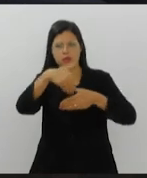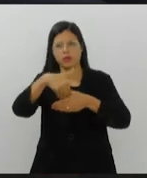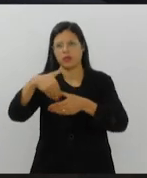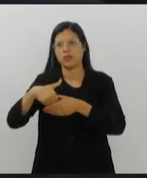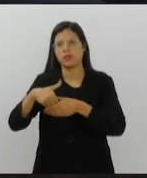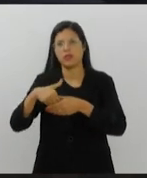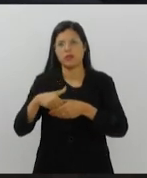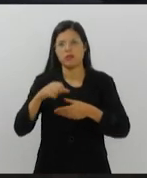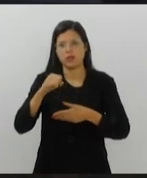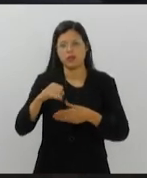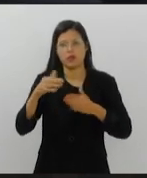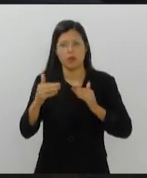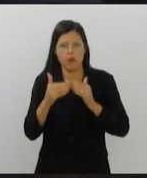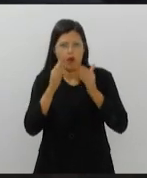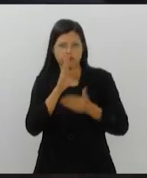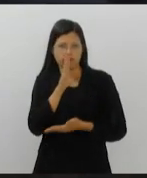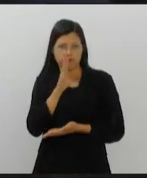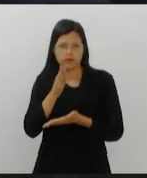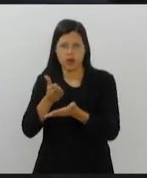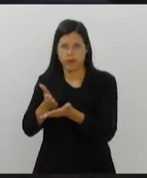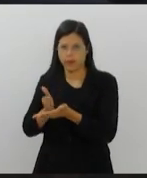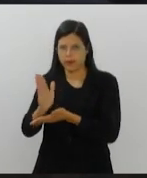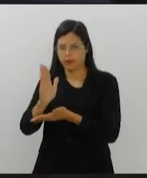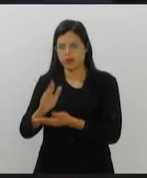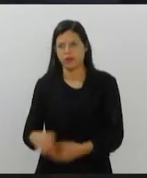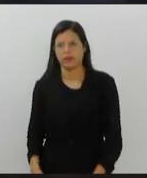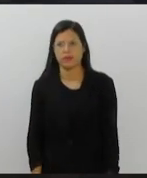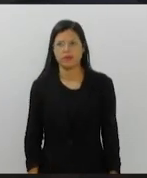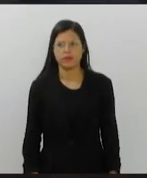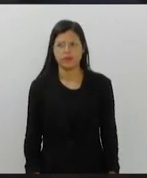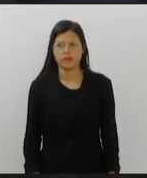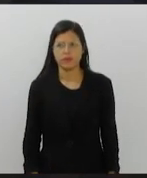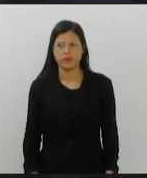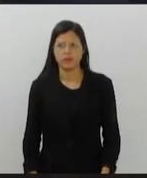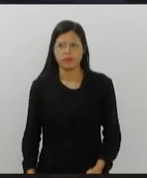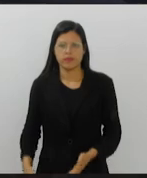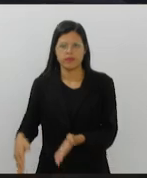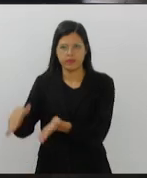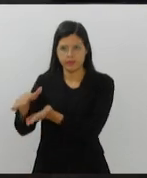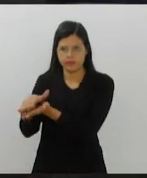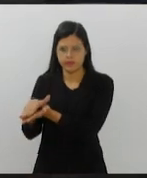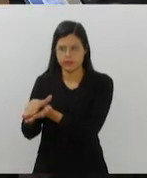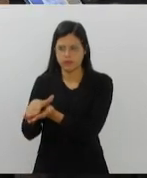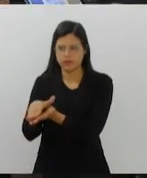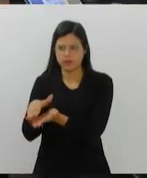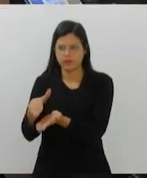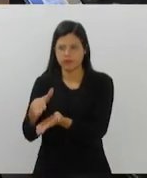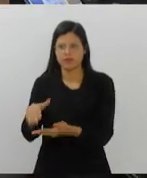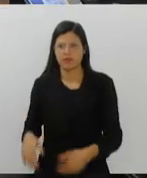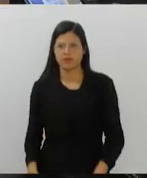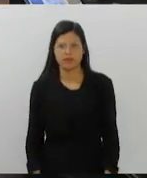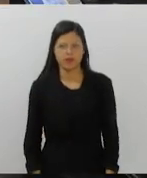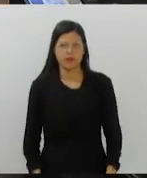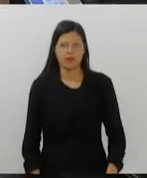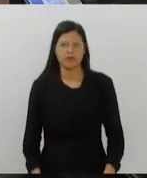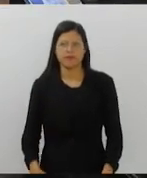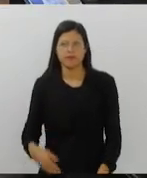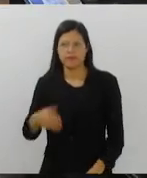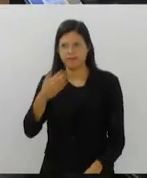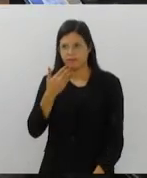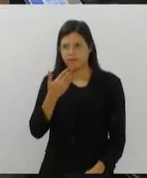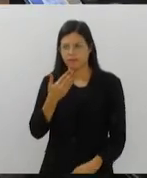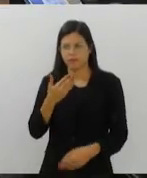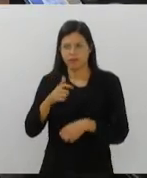votação, senhores que aprovam, permaneçam como estão. Aprovado, vai a promulgação. Pela ordem, presidente. Deputado Paubel, por